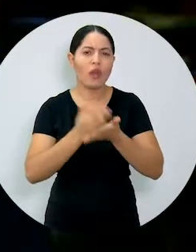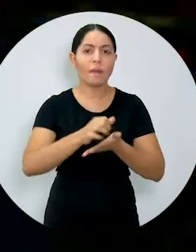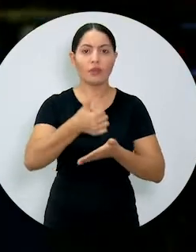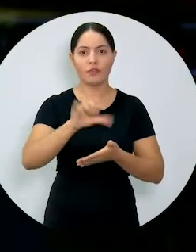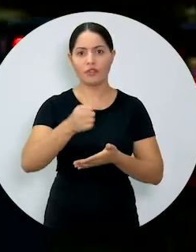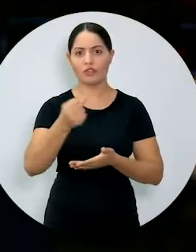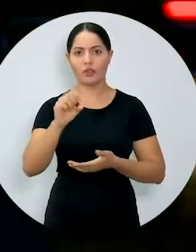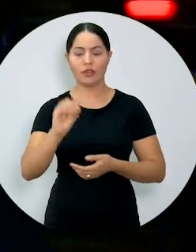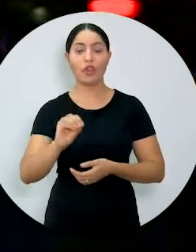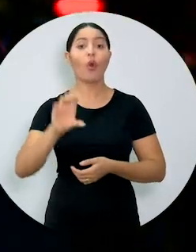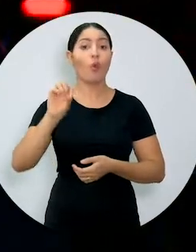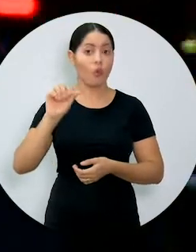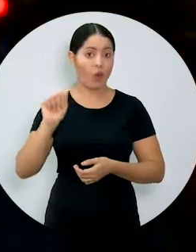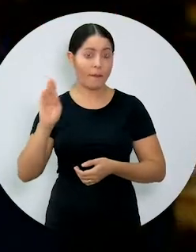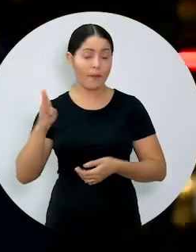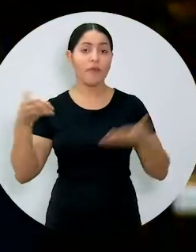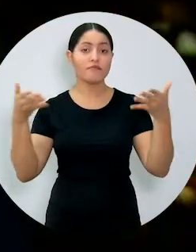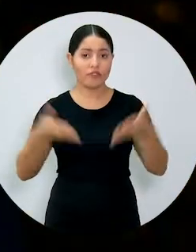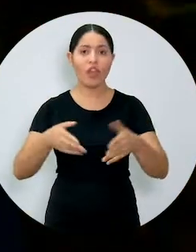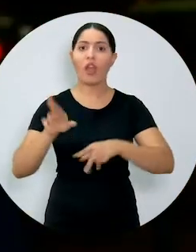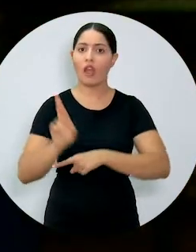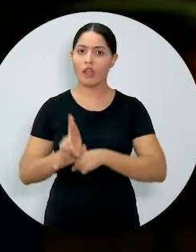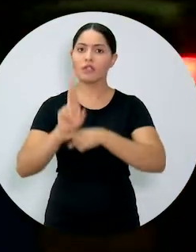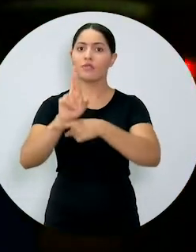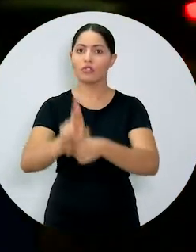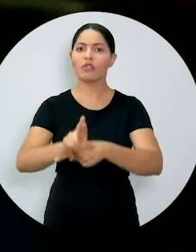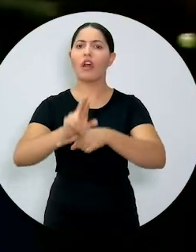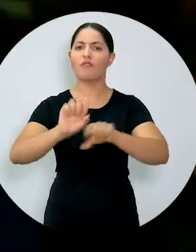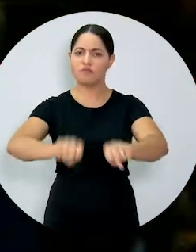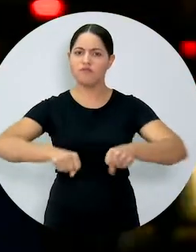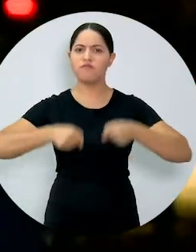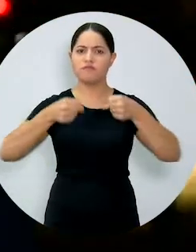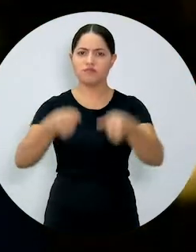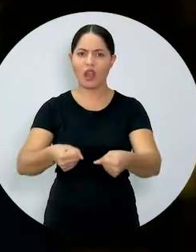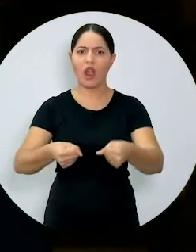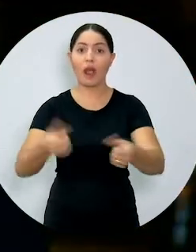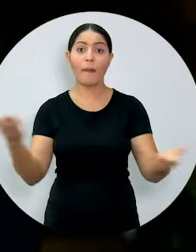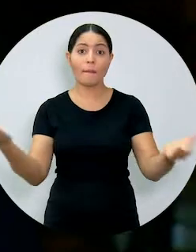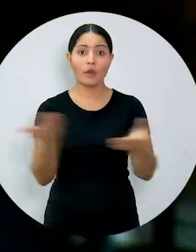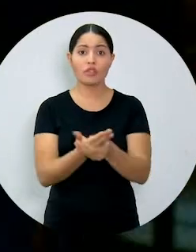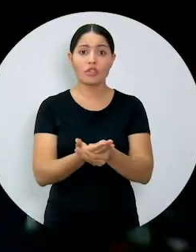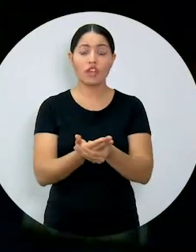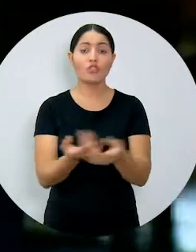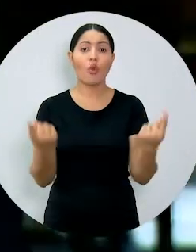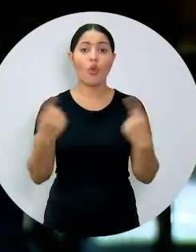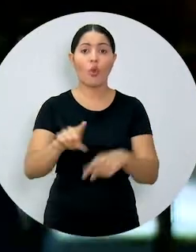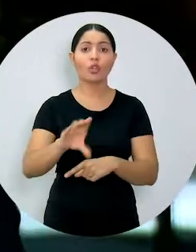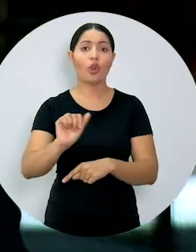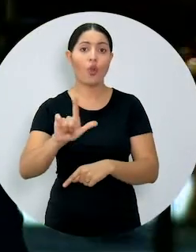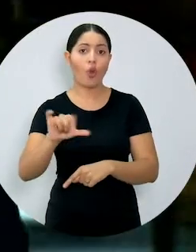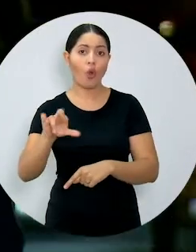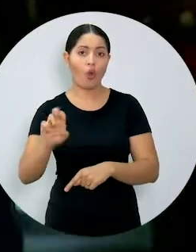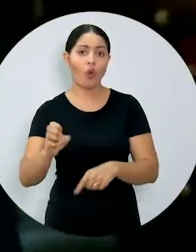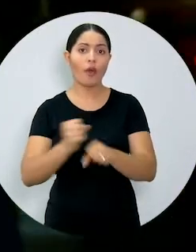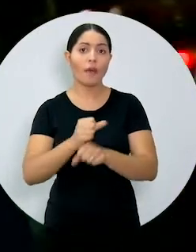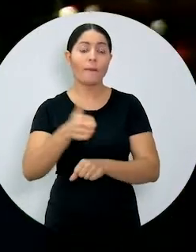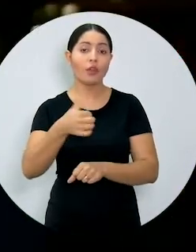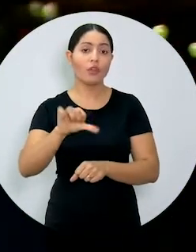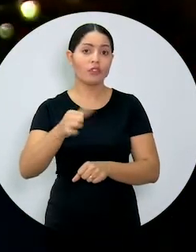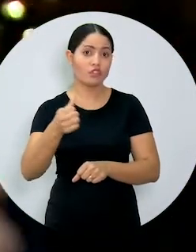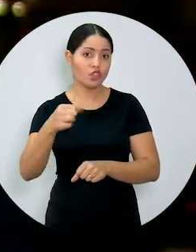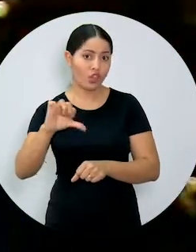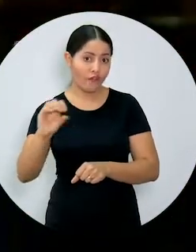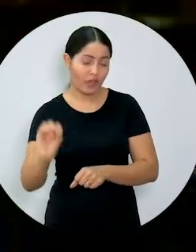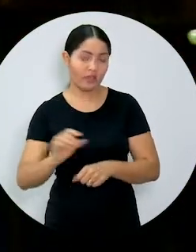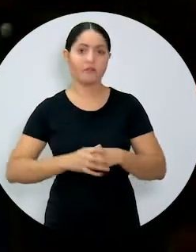80. A OAB também foi responsável por entrar com a petição para o impeachment de Fernando Collor na década de 90.